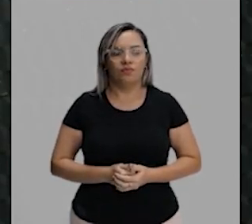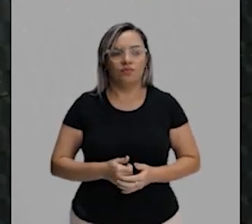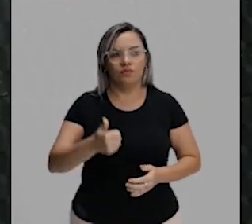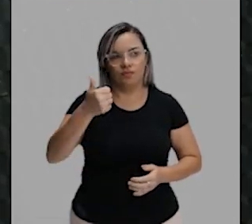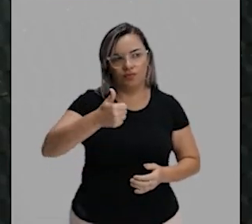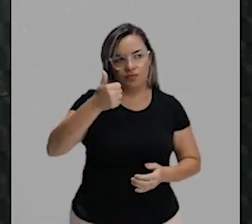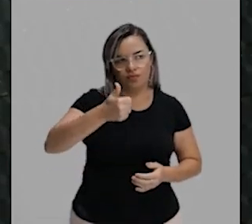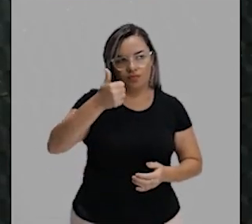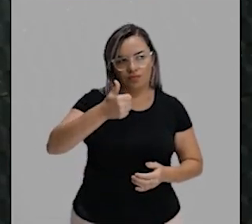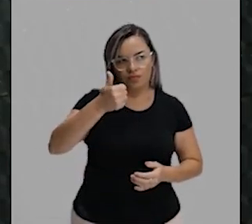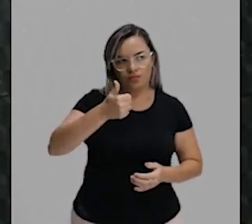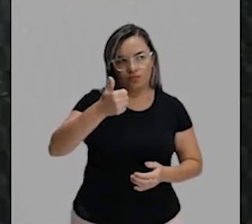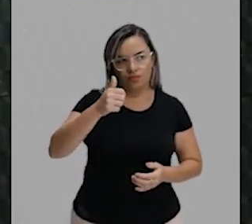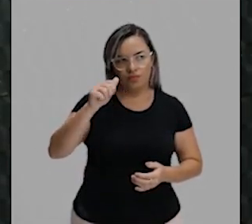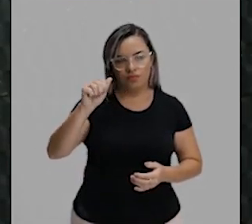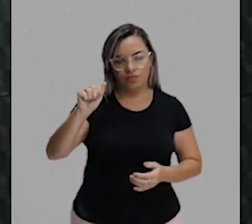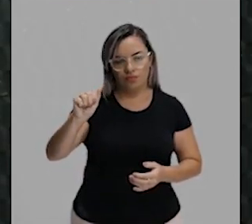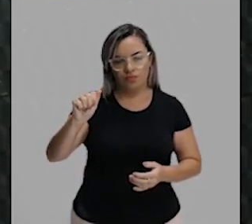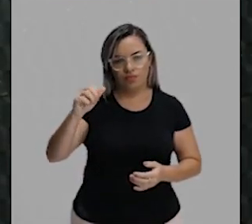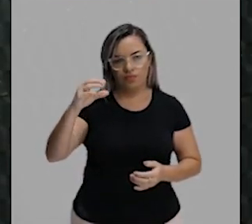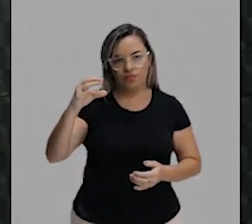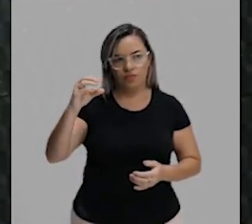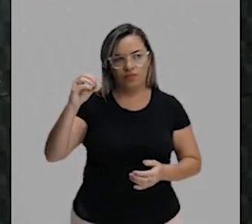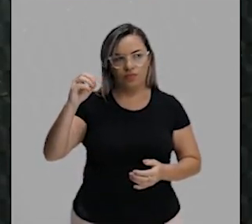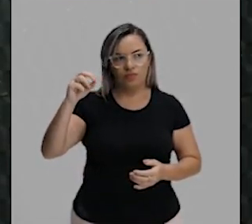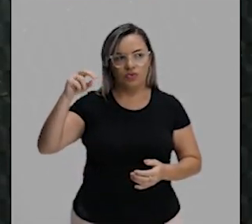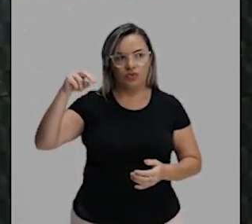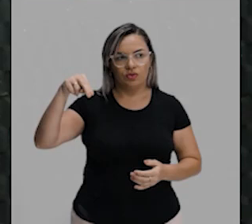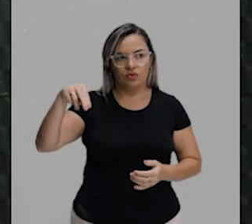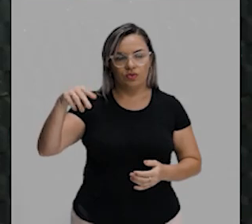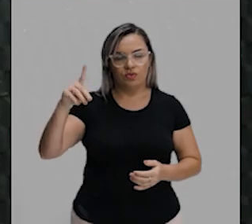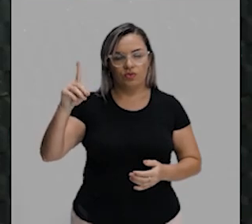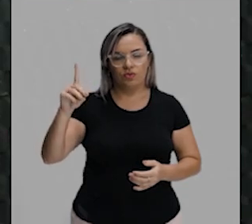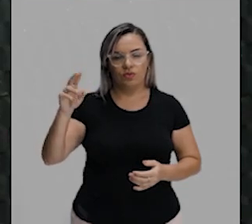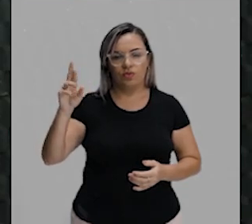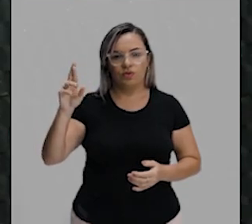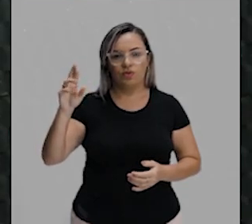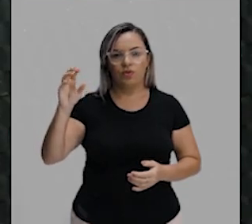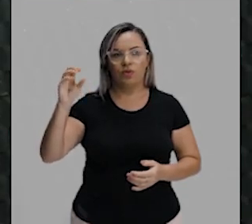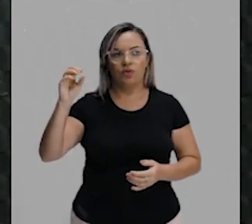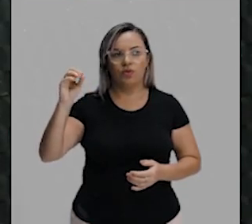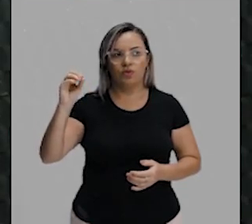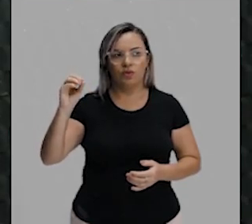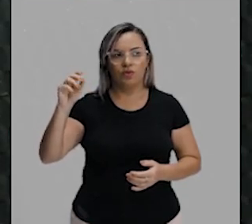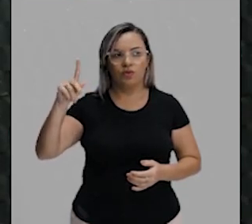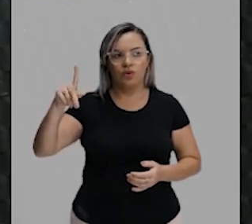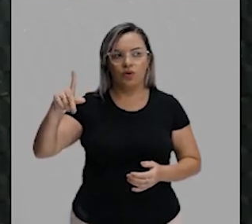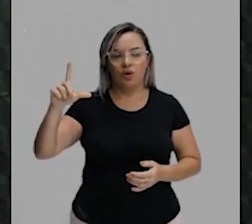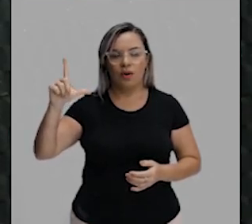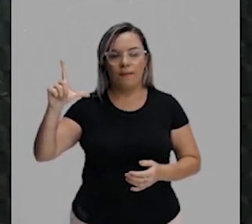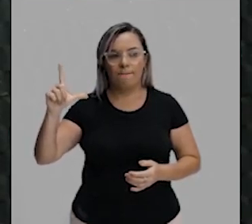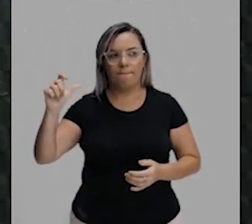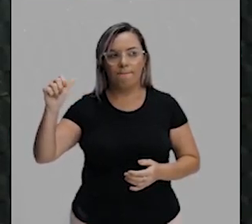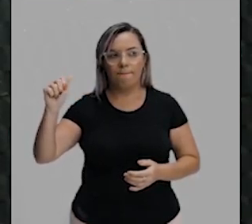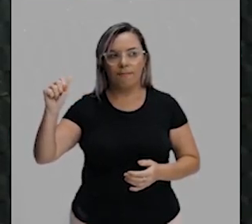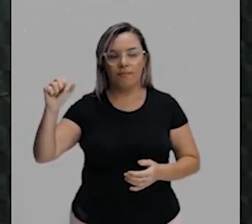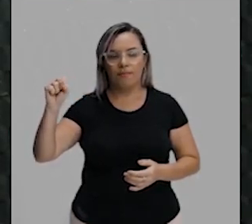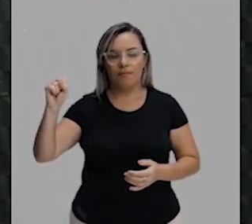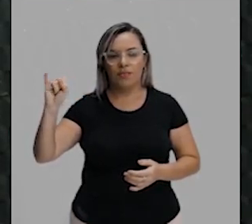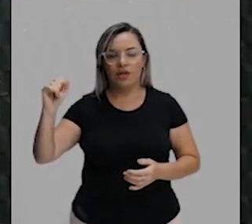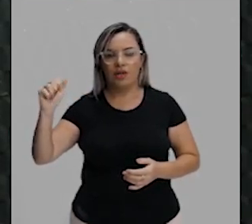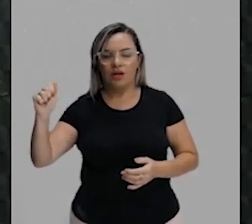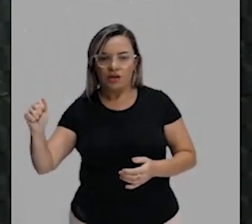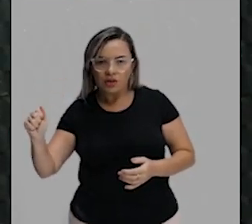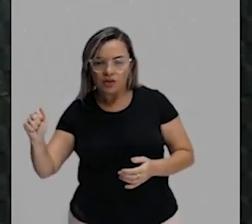ó, é o exemplo da acondroplasia. O que é a acondroplasia? A acondroplasia é um tipo